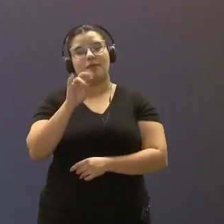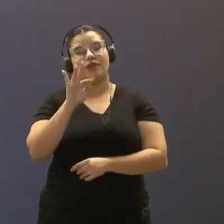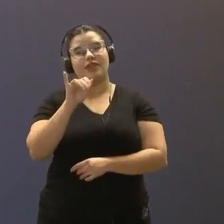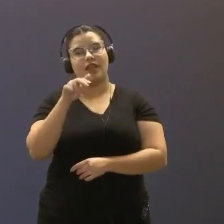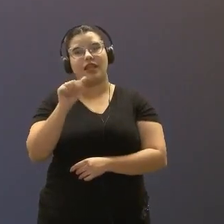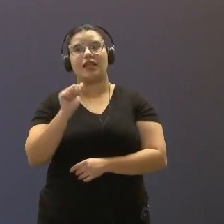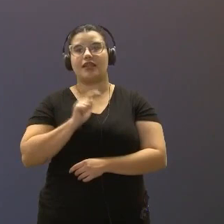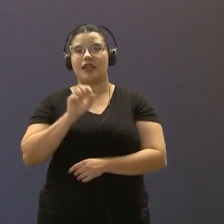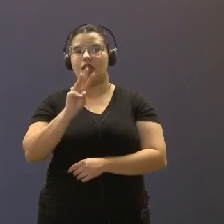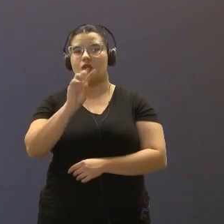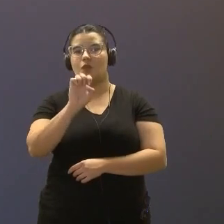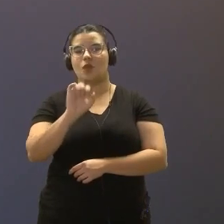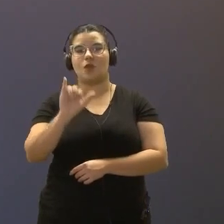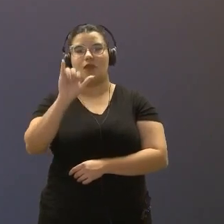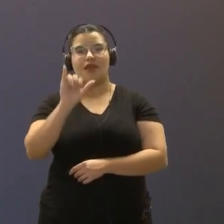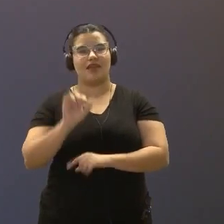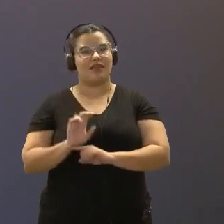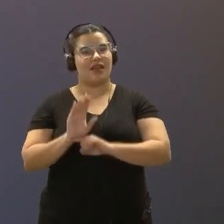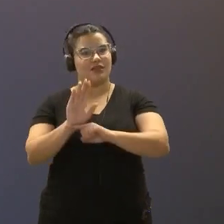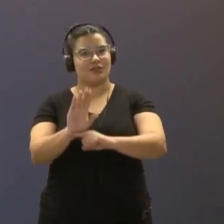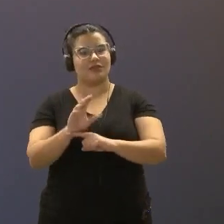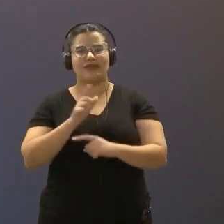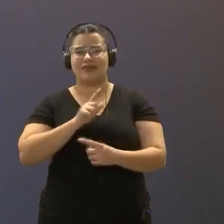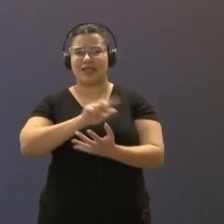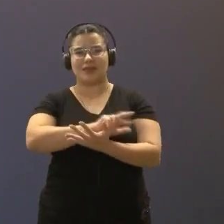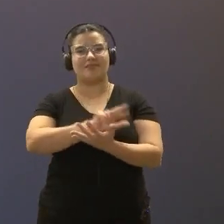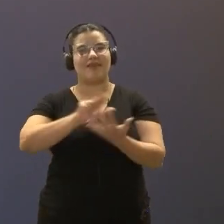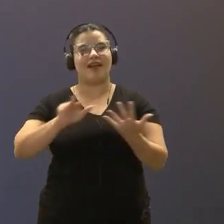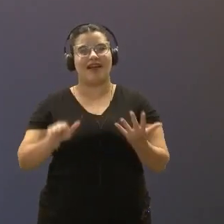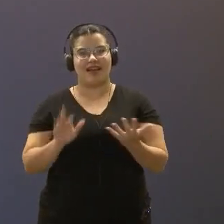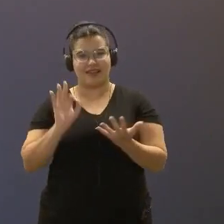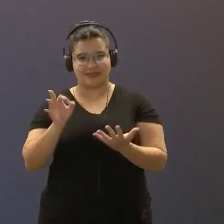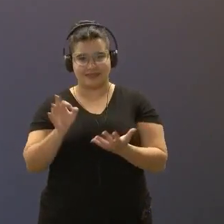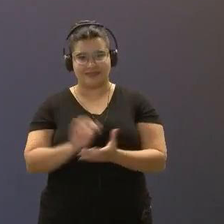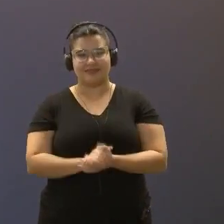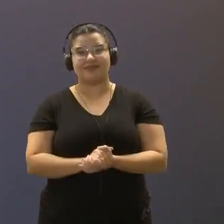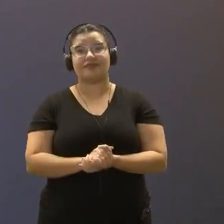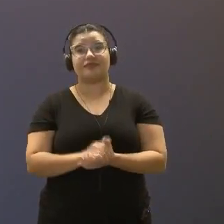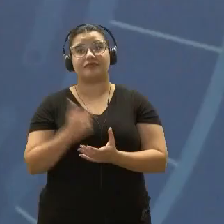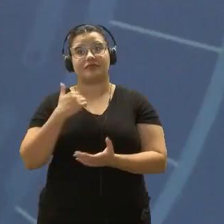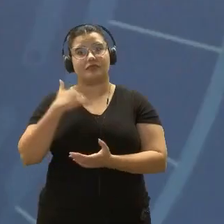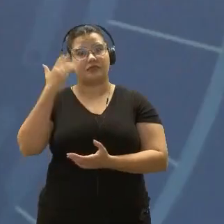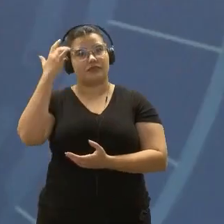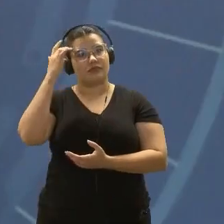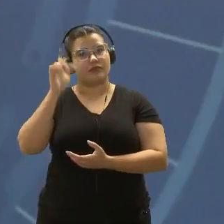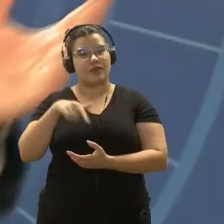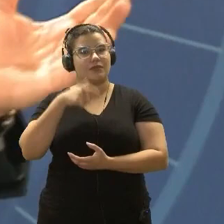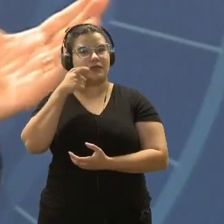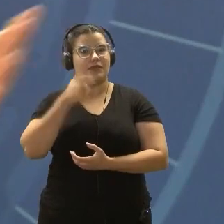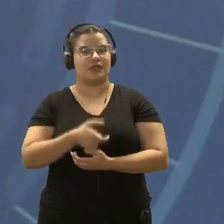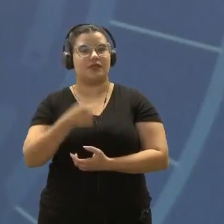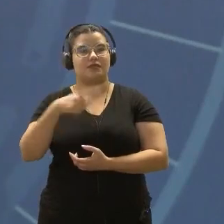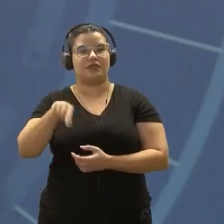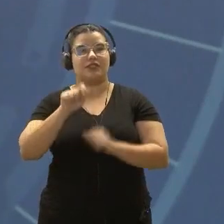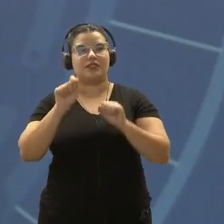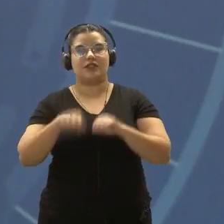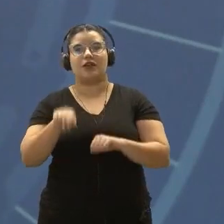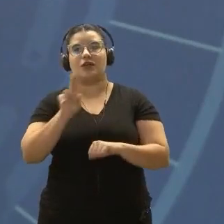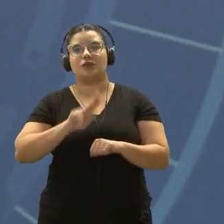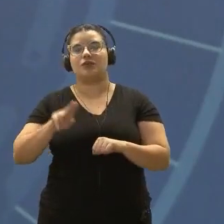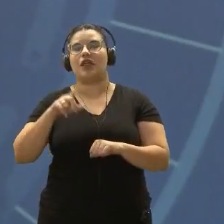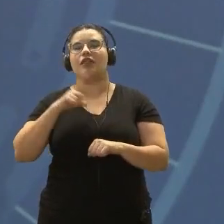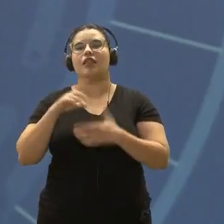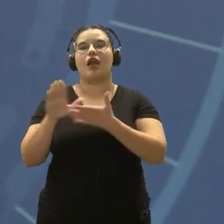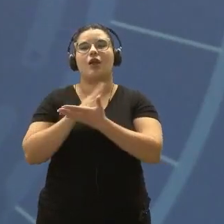tem o whey para ajudar. Então, os momentos são vários, tá? Que eu acho muito interessante. Tem um paciente, por exemplo, que adora